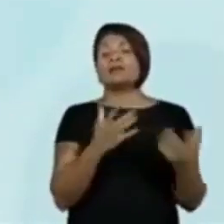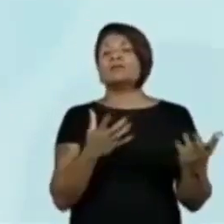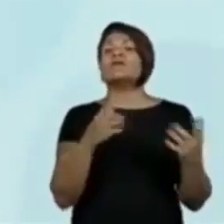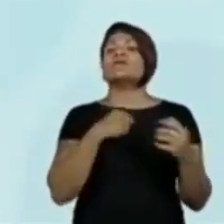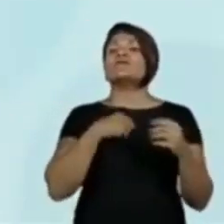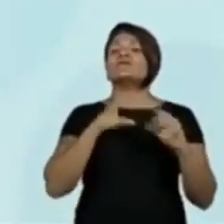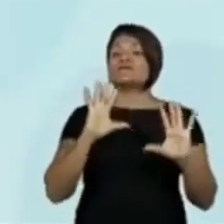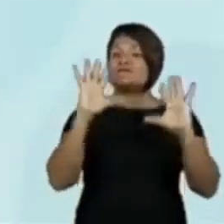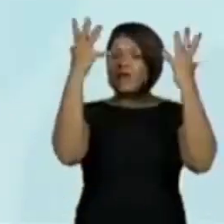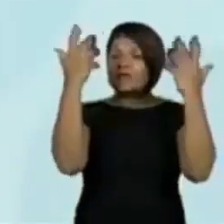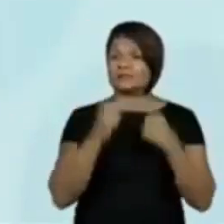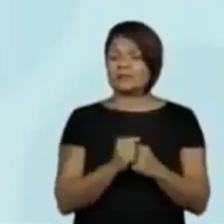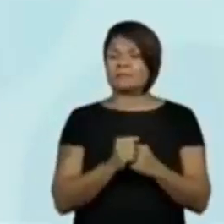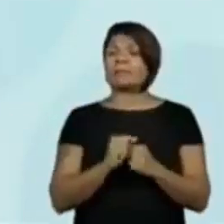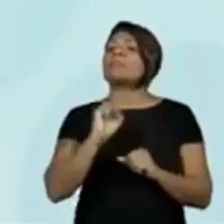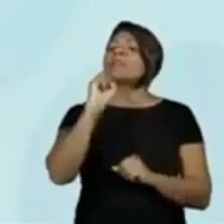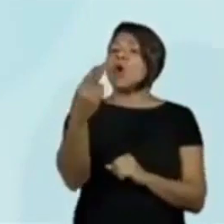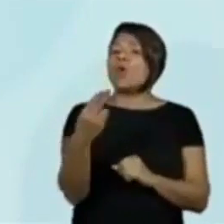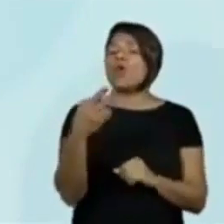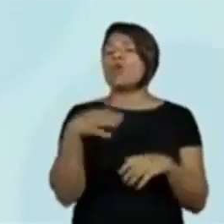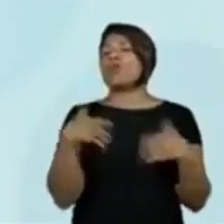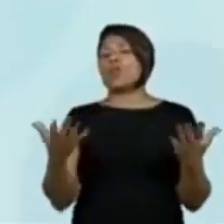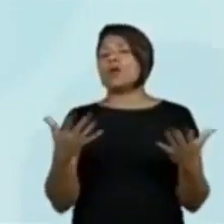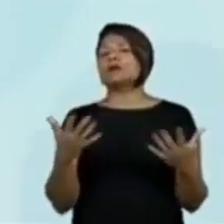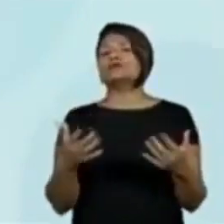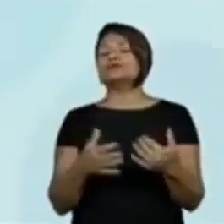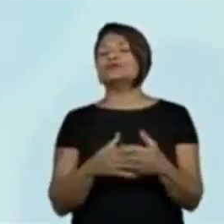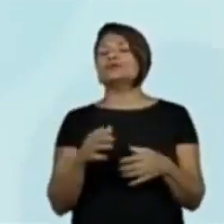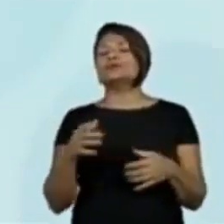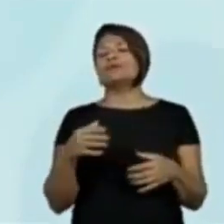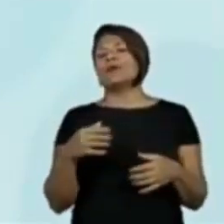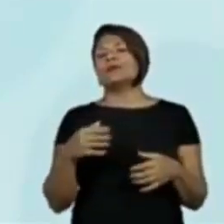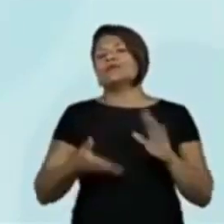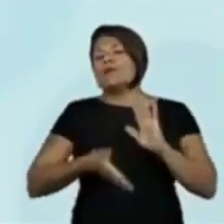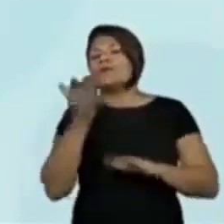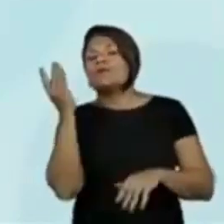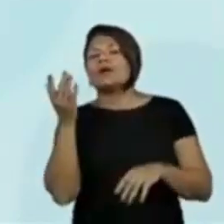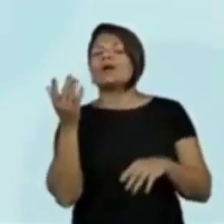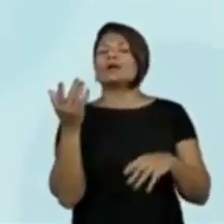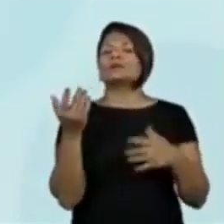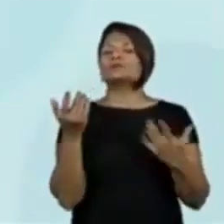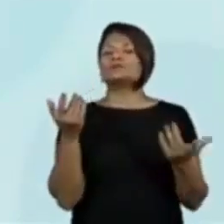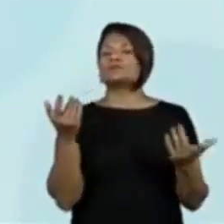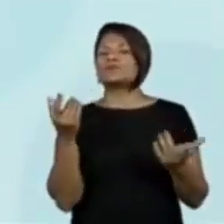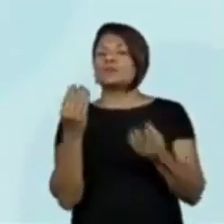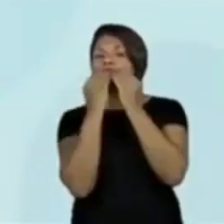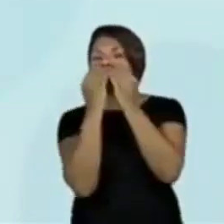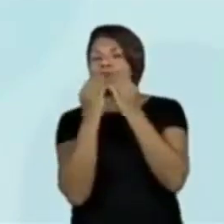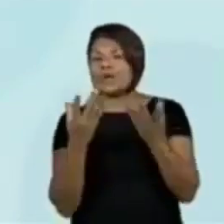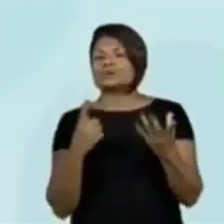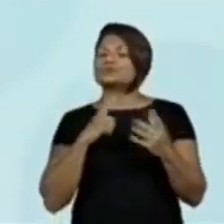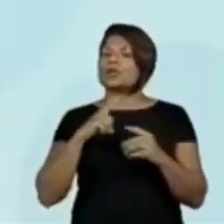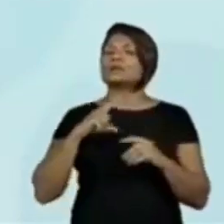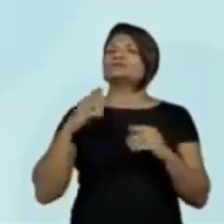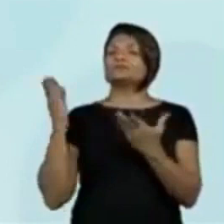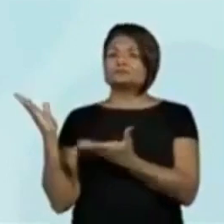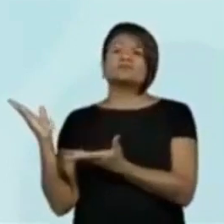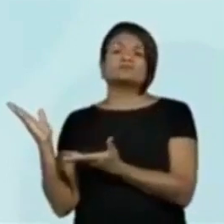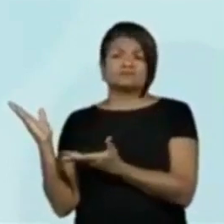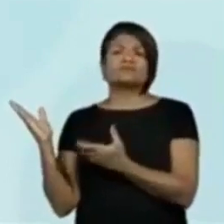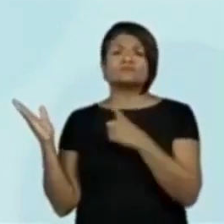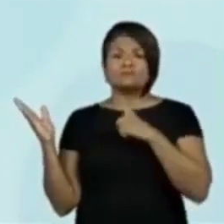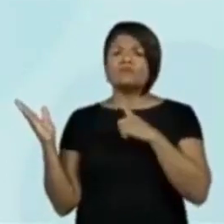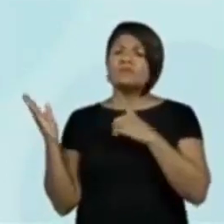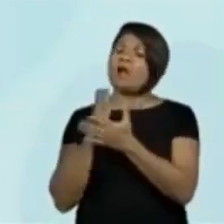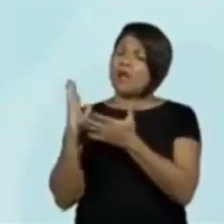é? Ou quando saímos para uma lanchonete, tem lá tabelas. E conheçam aí no quadro alguns